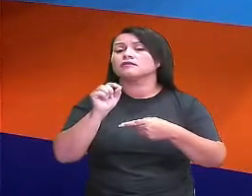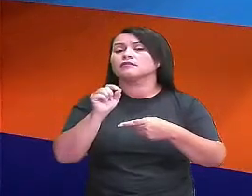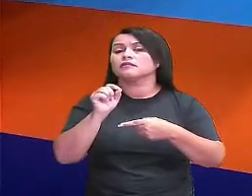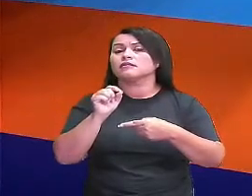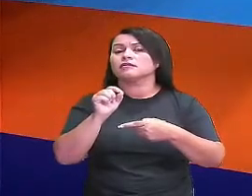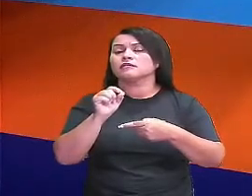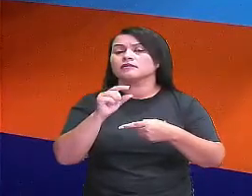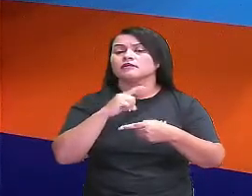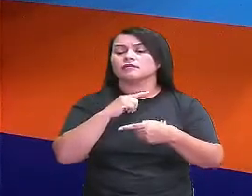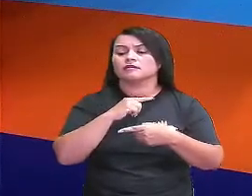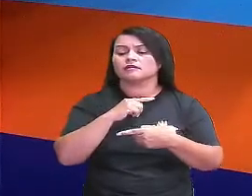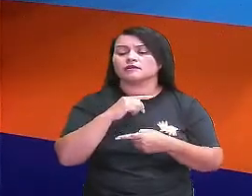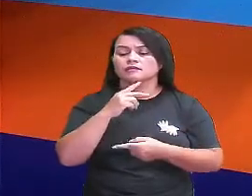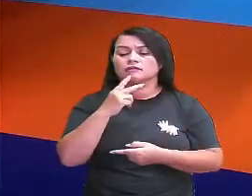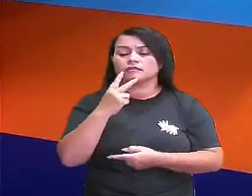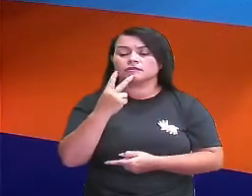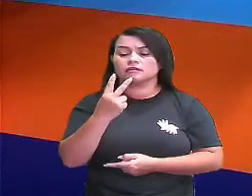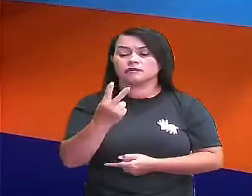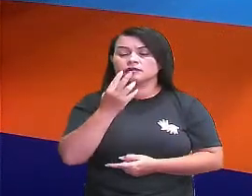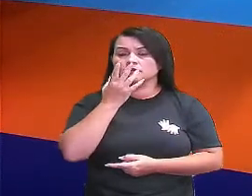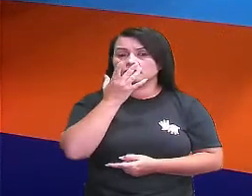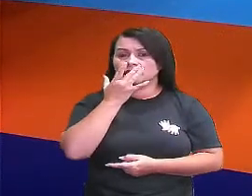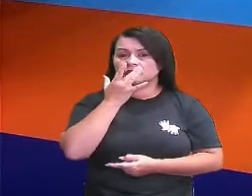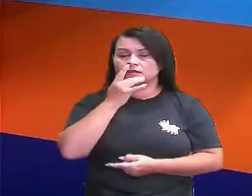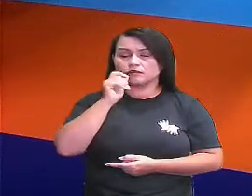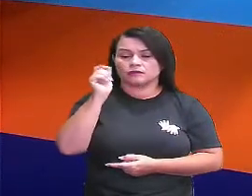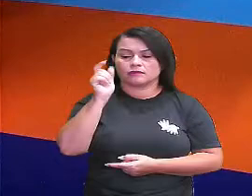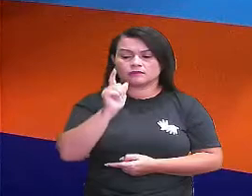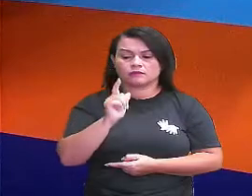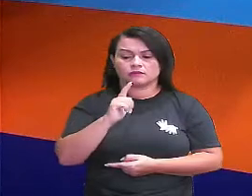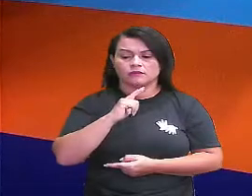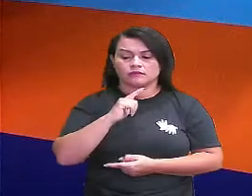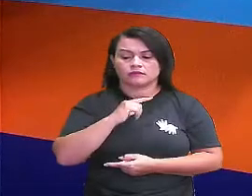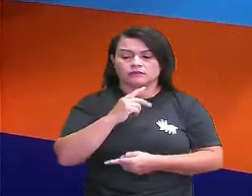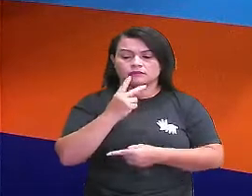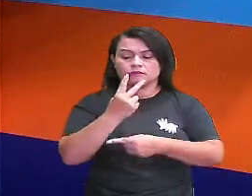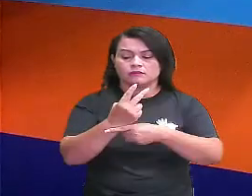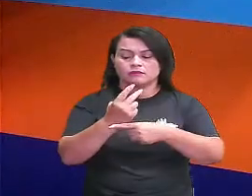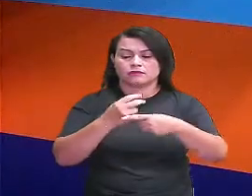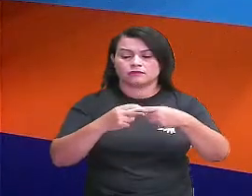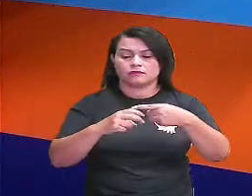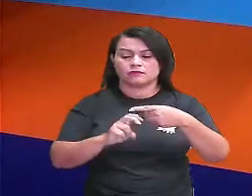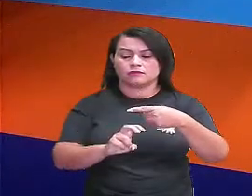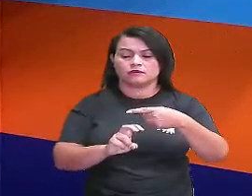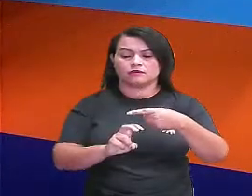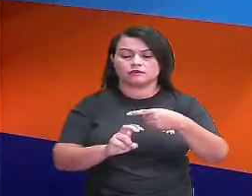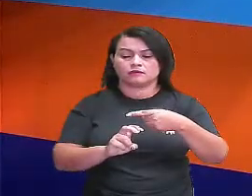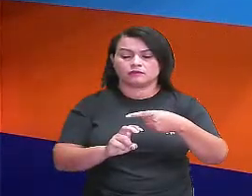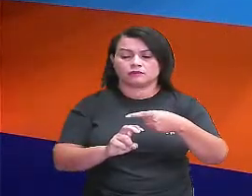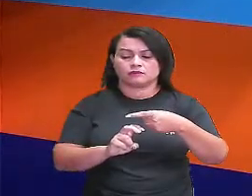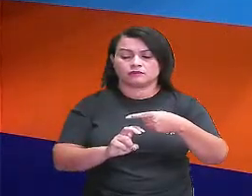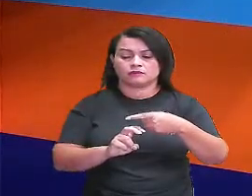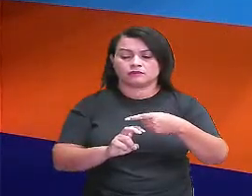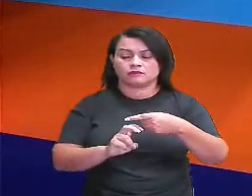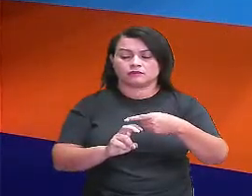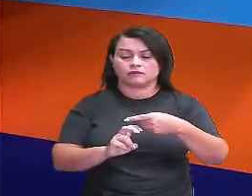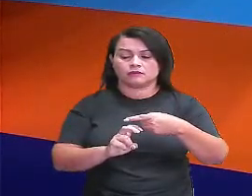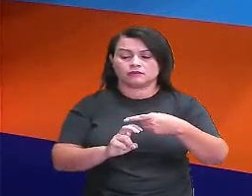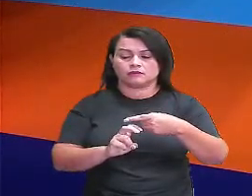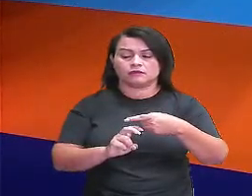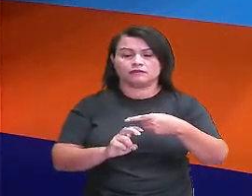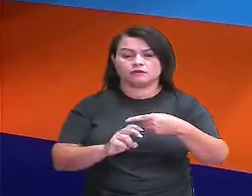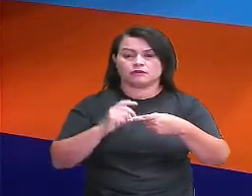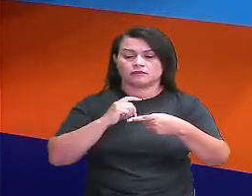E eu tenho 2 partes pintadas de azul, né? Então, vai ser 2/5, que é as